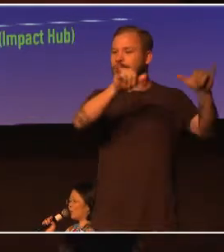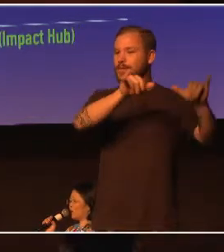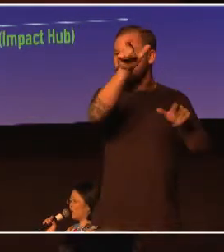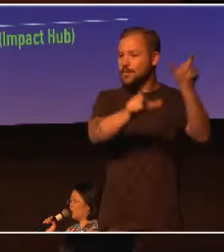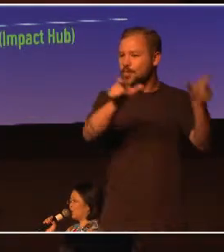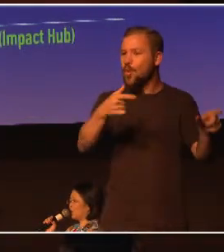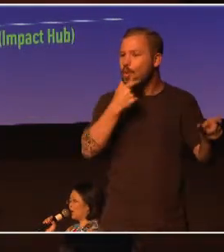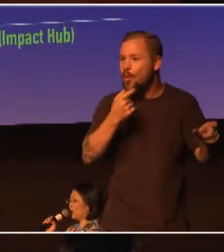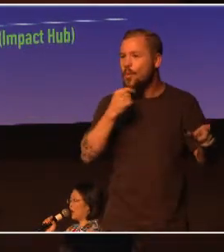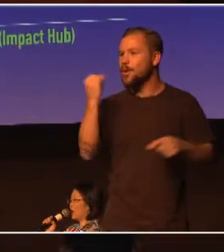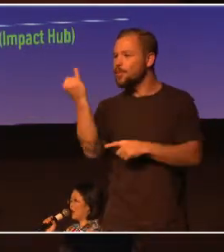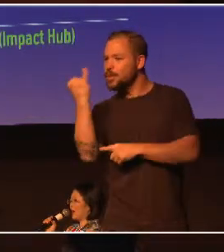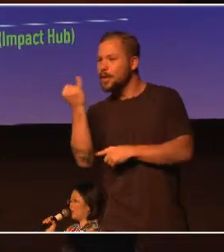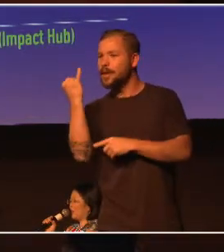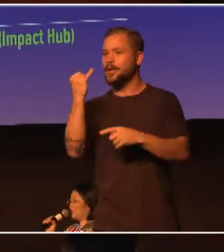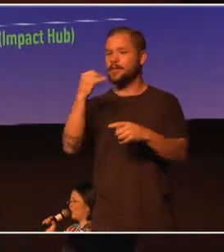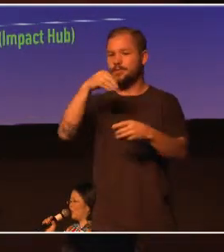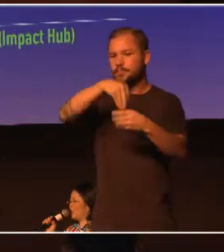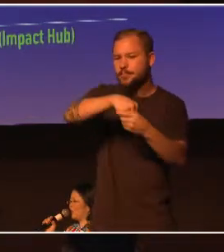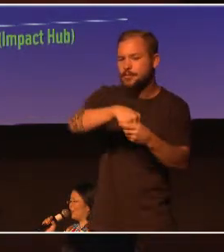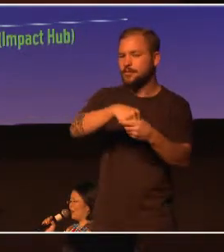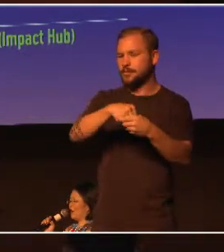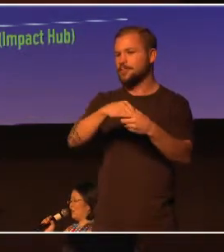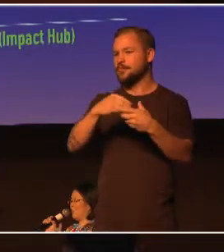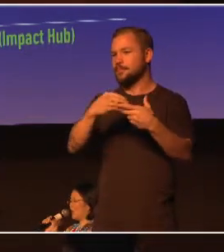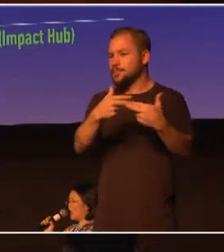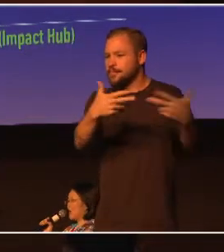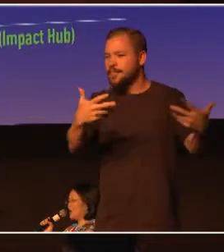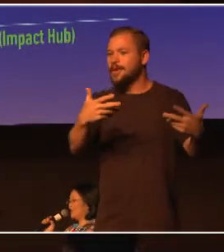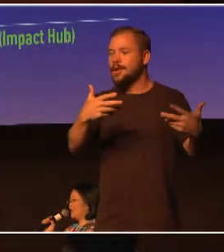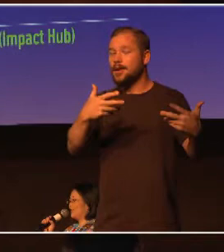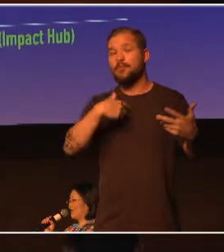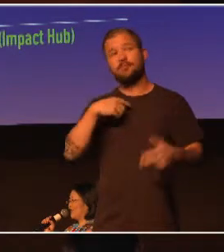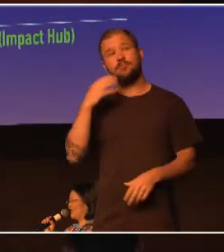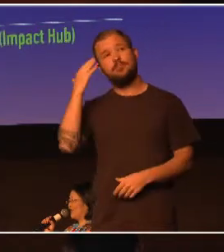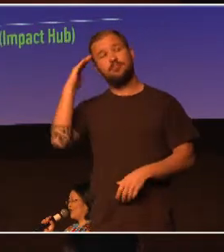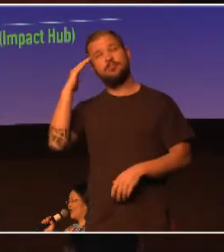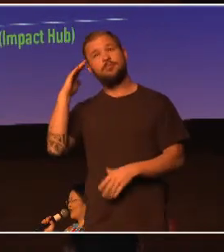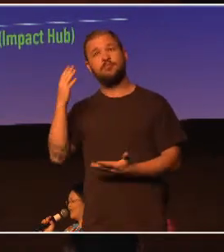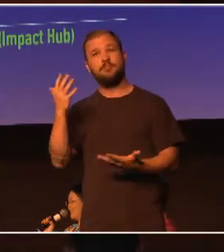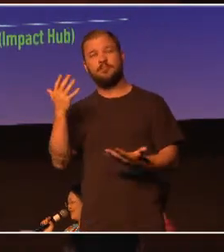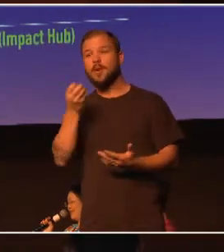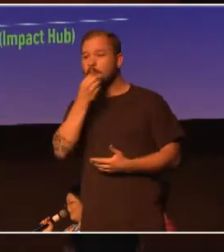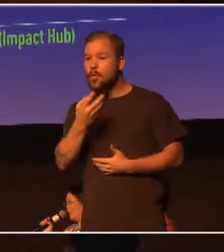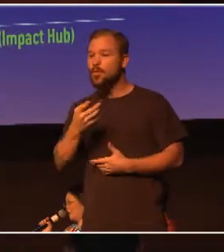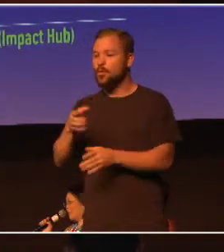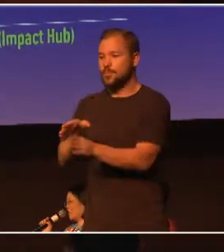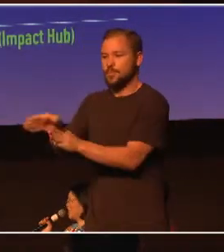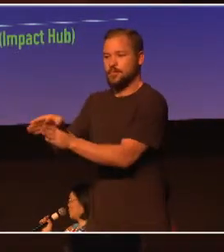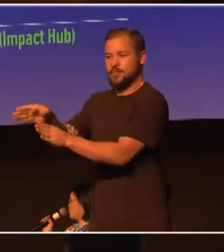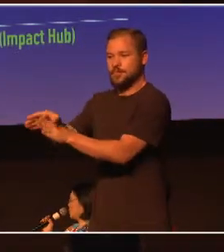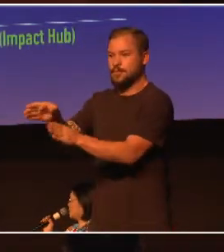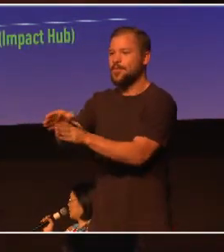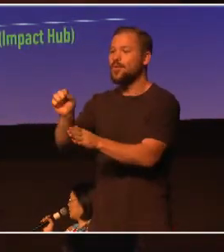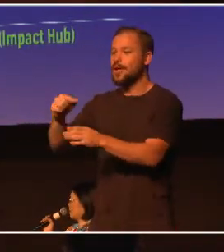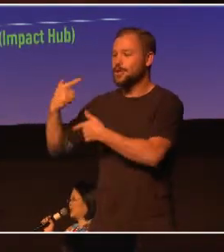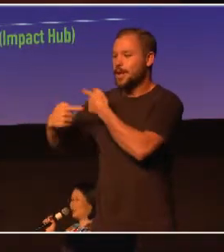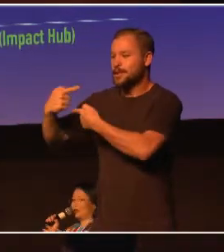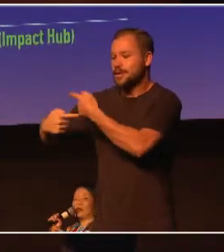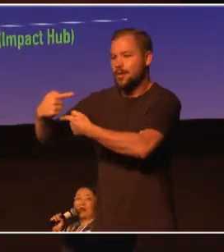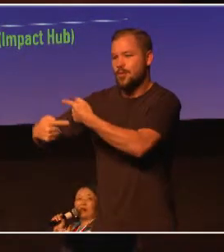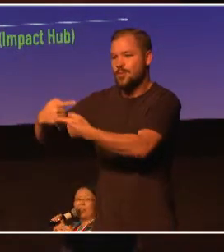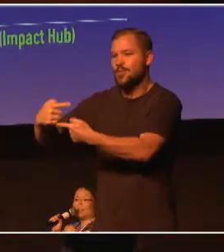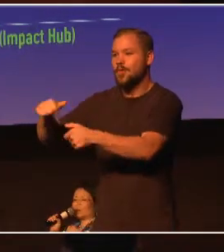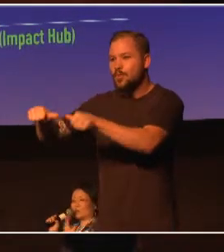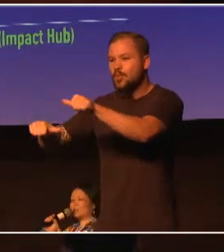como é importante também a gente educar as próximas gerações, né, para